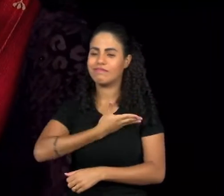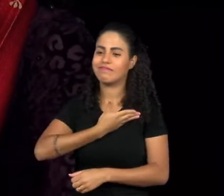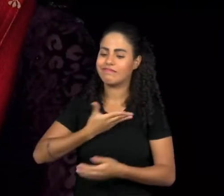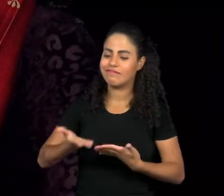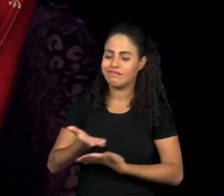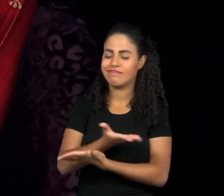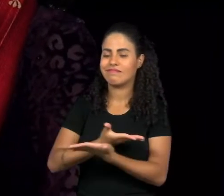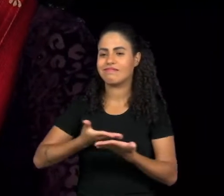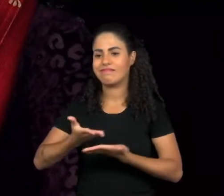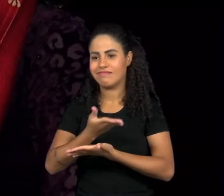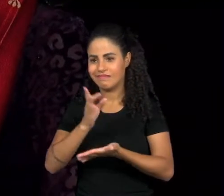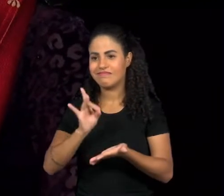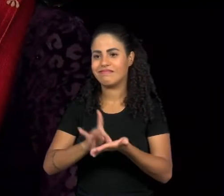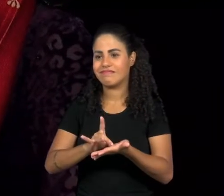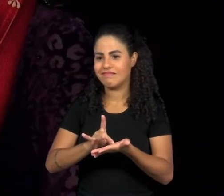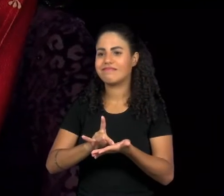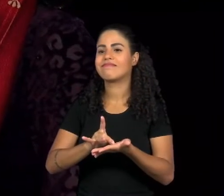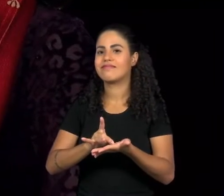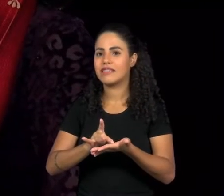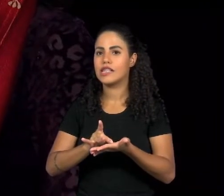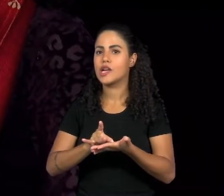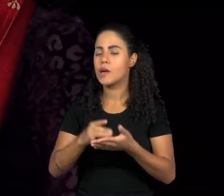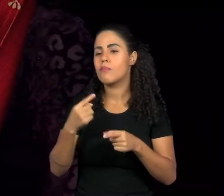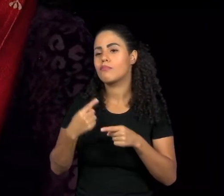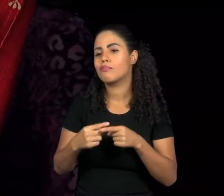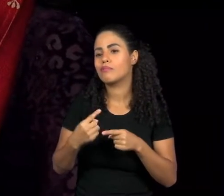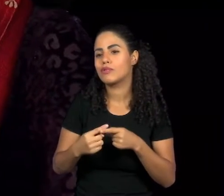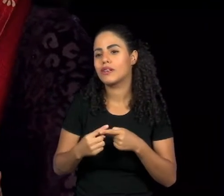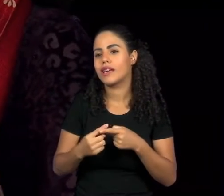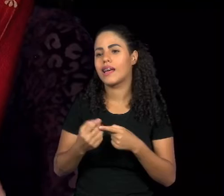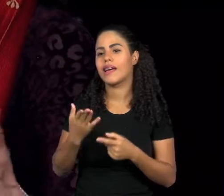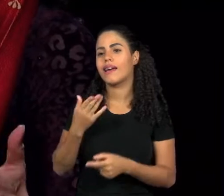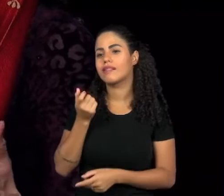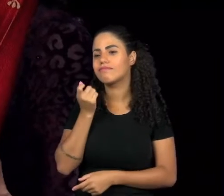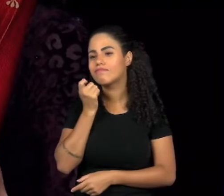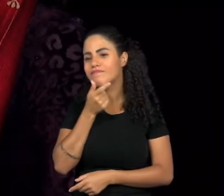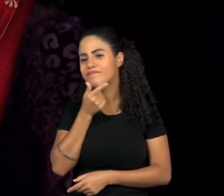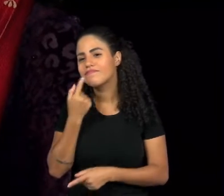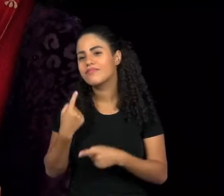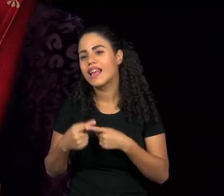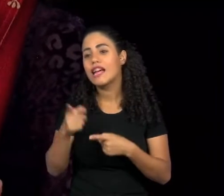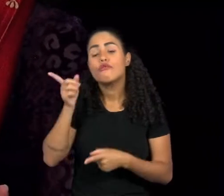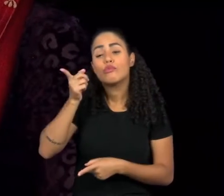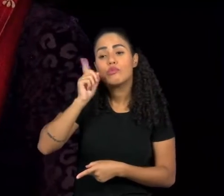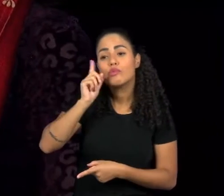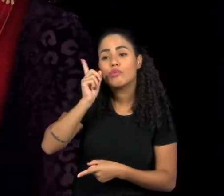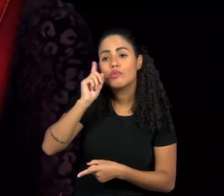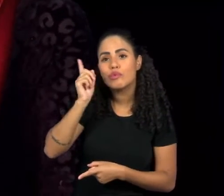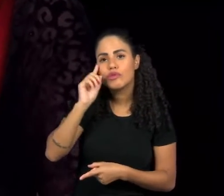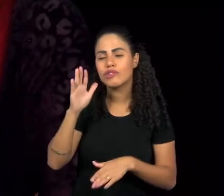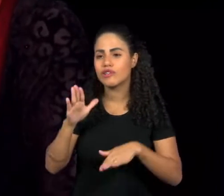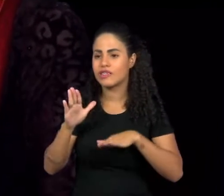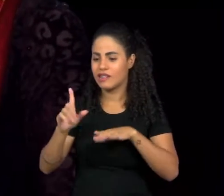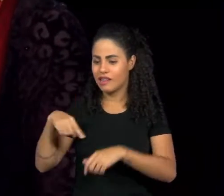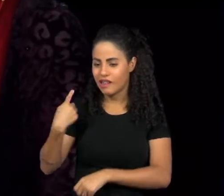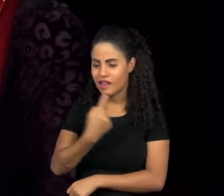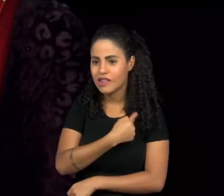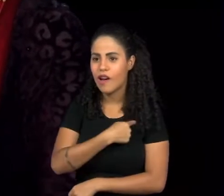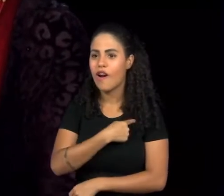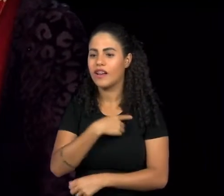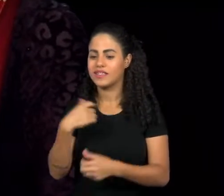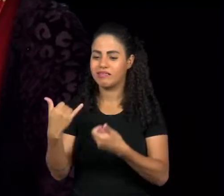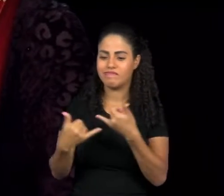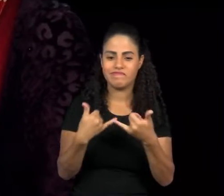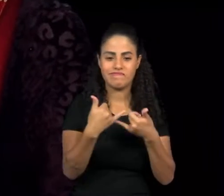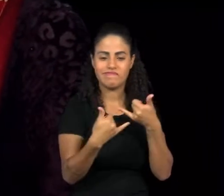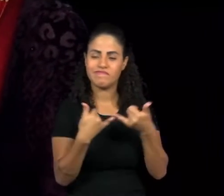porque é sempre muito engraçado, né? Todo dia a gente se diverte muito com